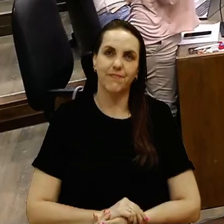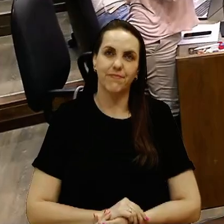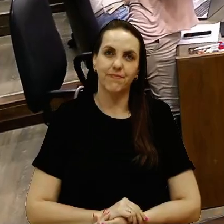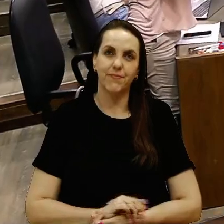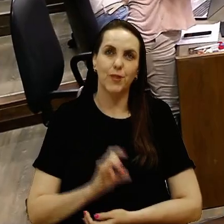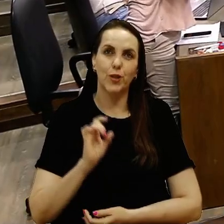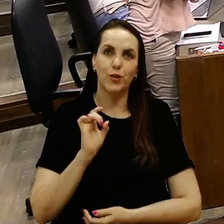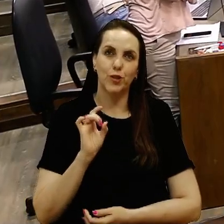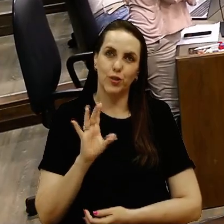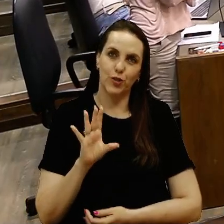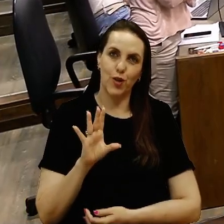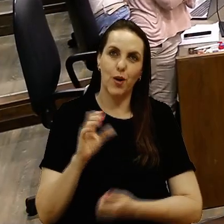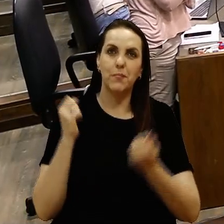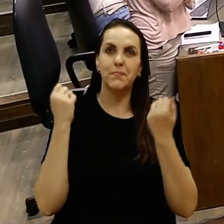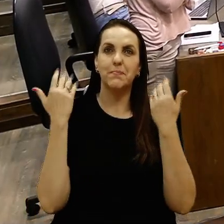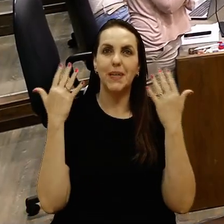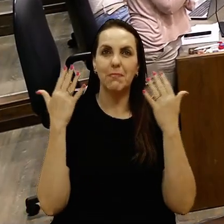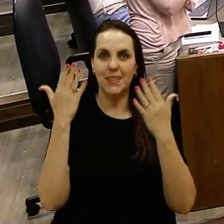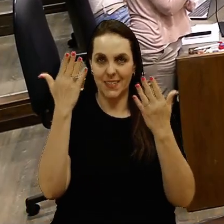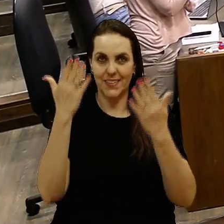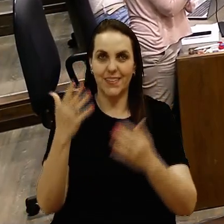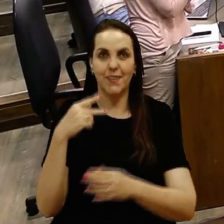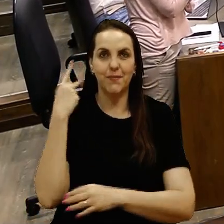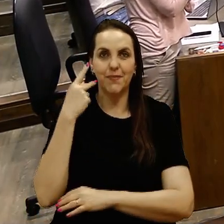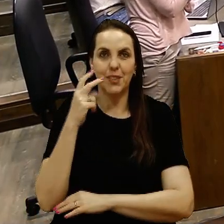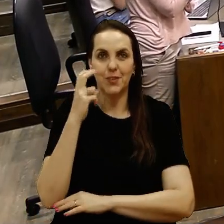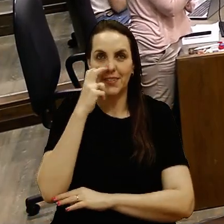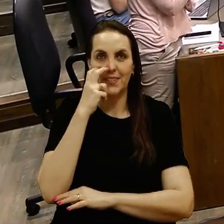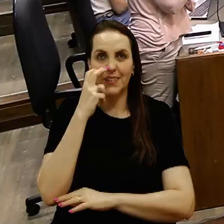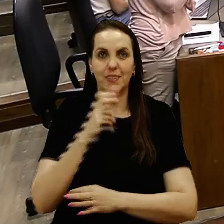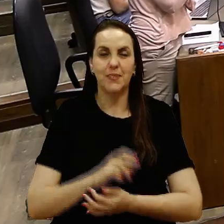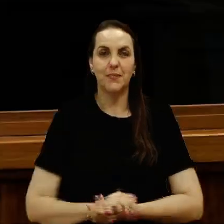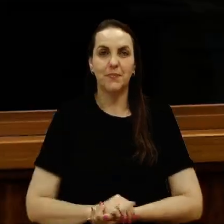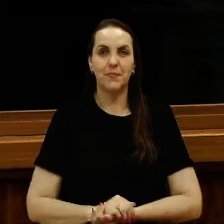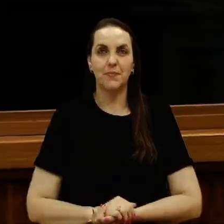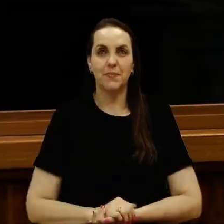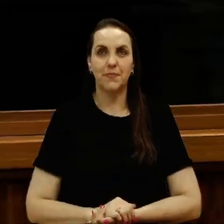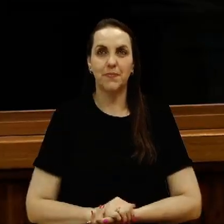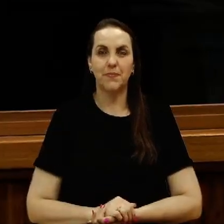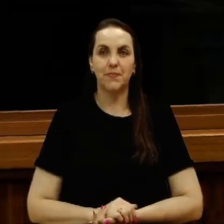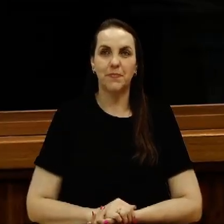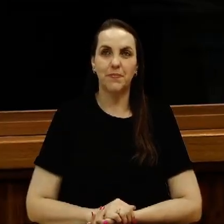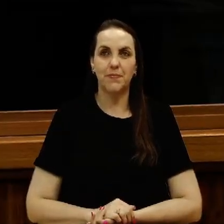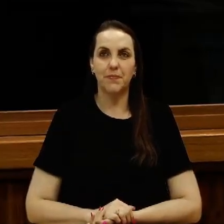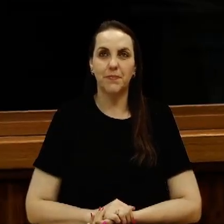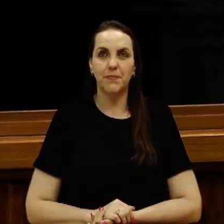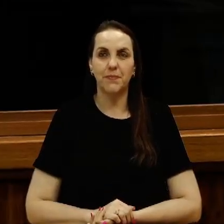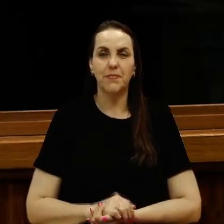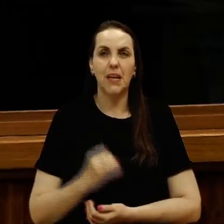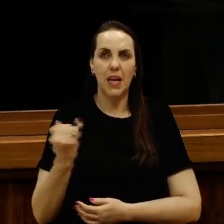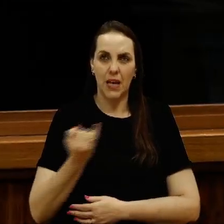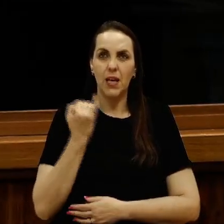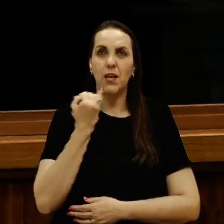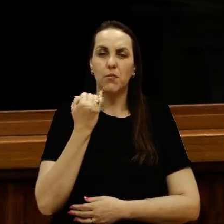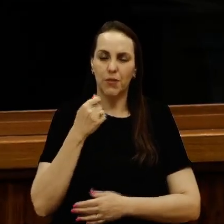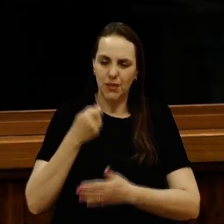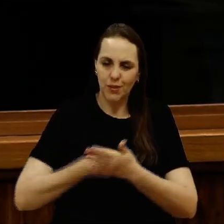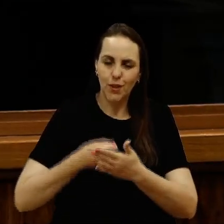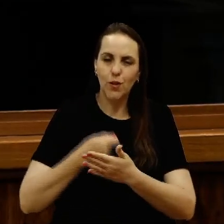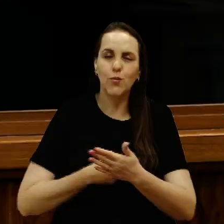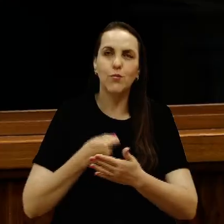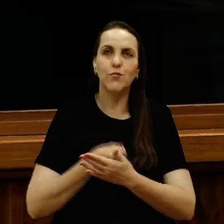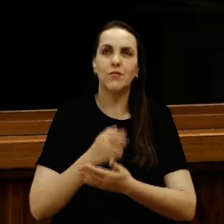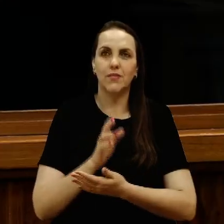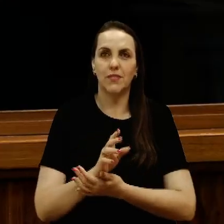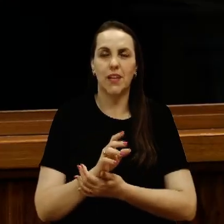Ali parabenizar a vereadora Andressa Malman, acho que é uma importante luta, né? A violência sempre é ruim, seja